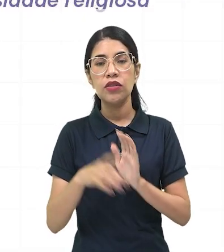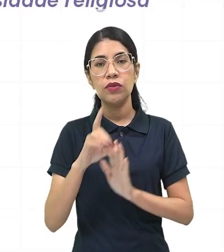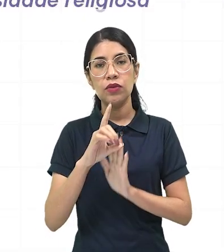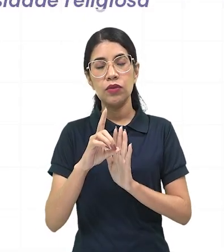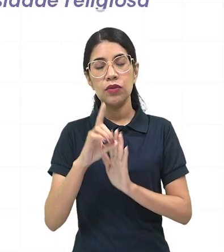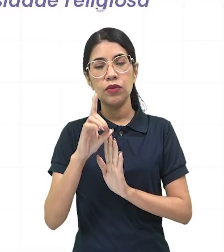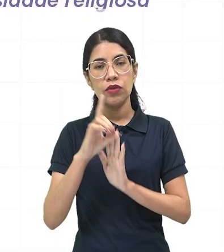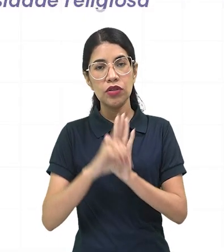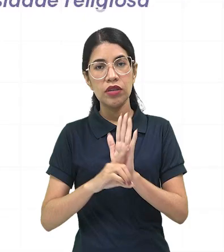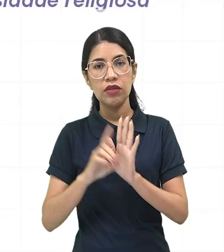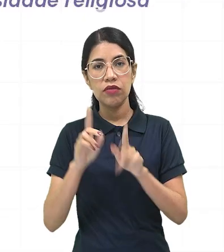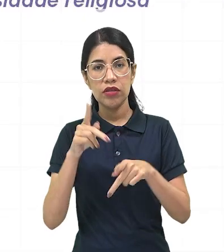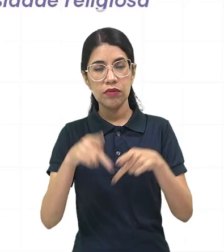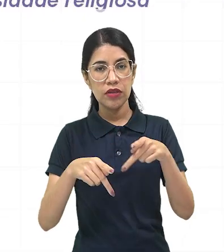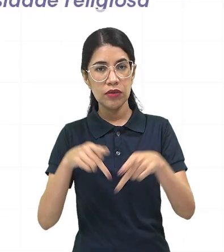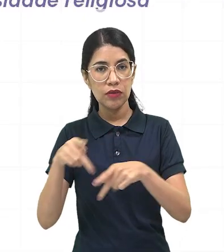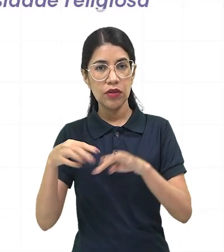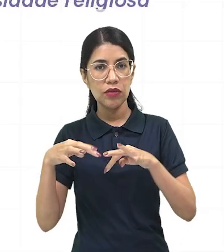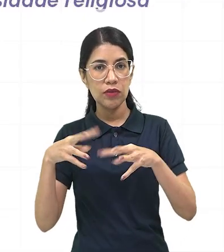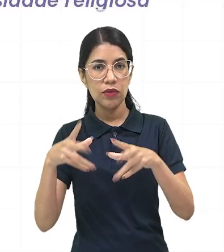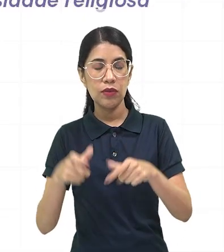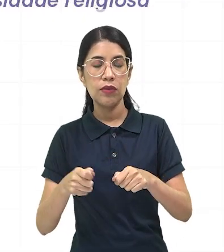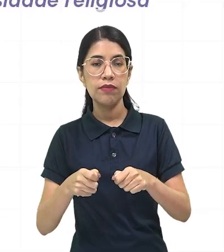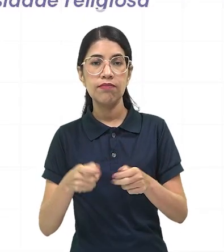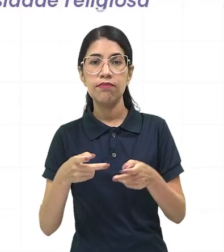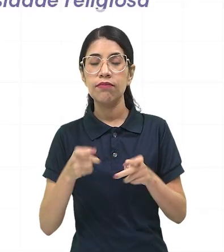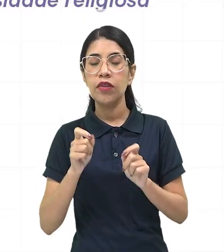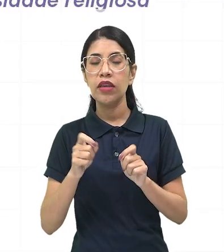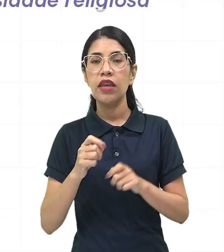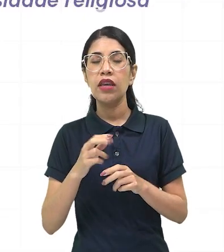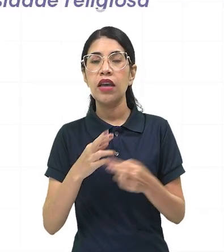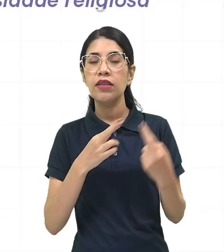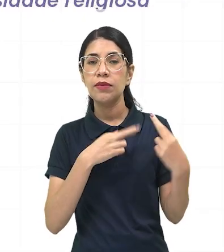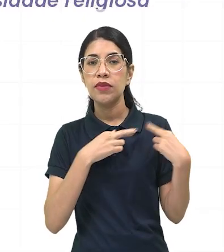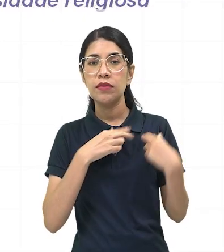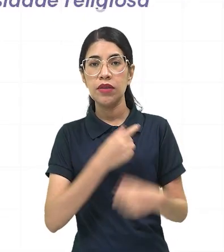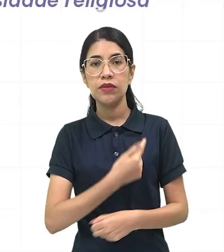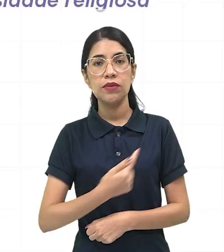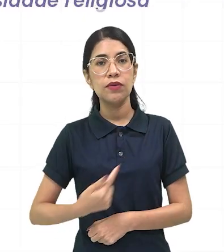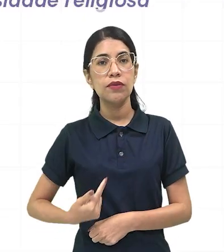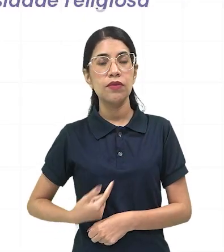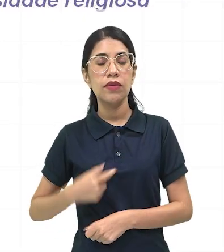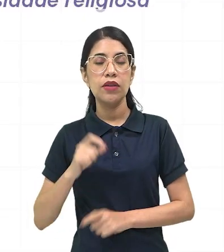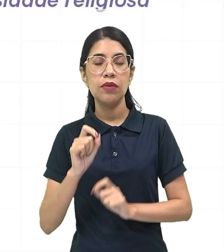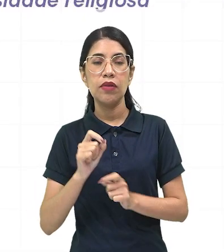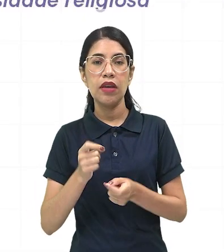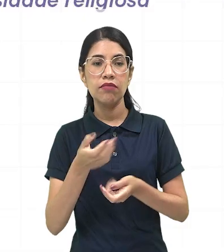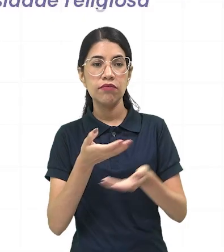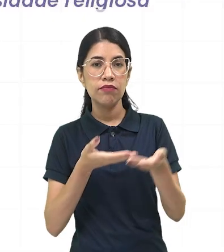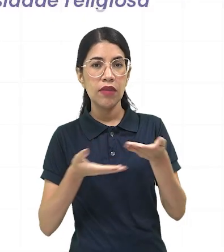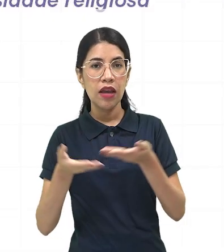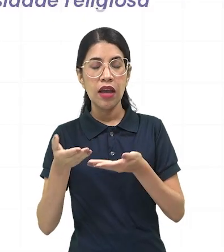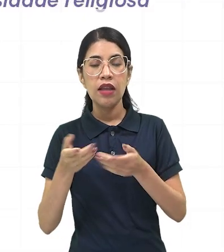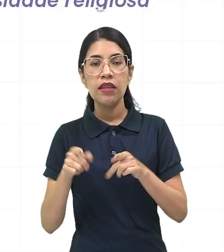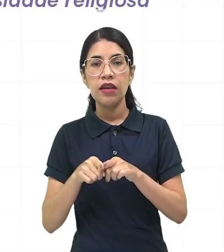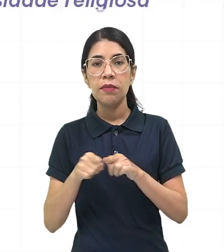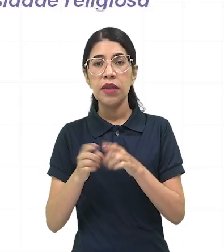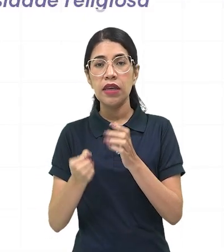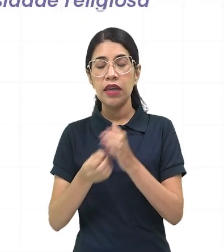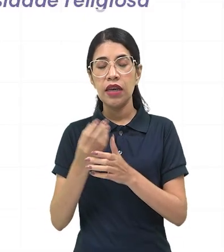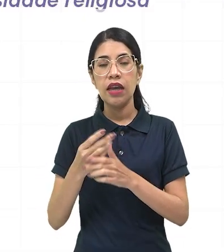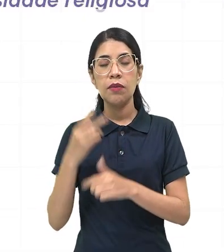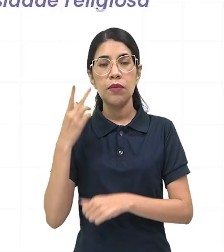pessoas. Olha que interessante, o Estado ele tem essa missão de mediar, de promover